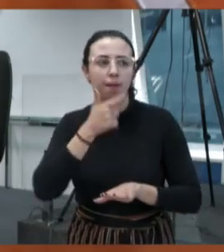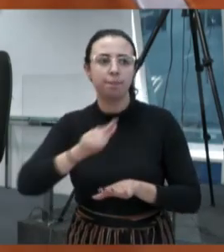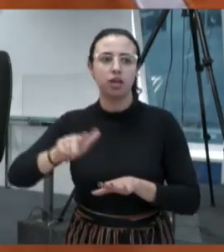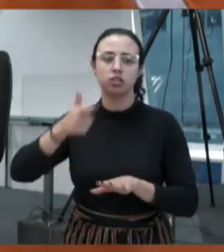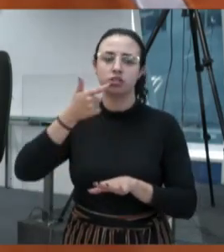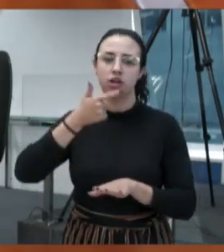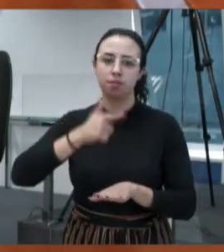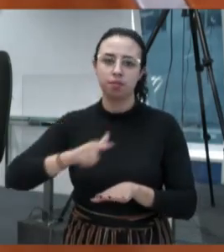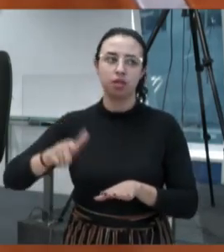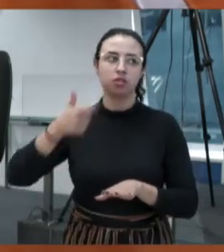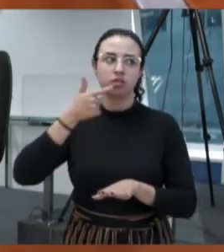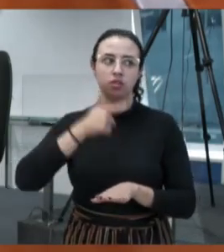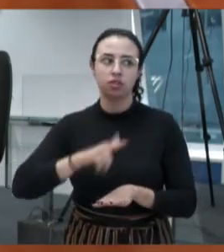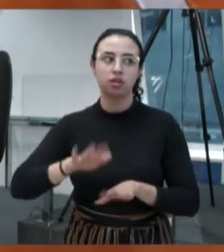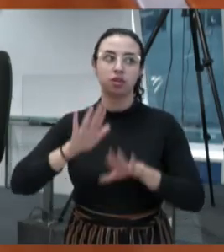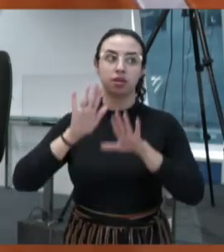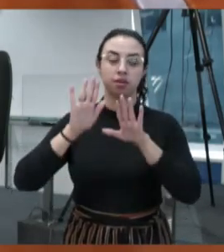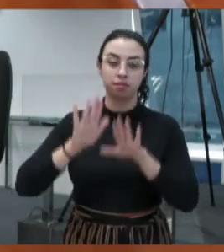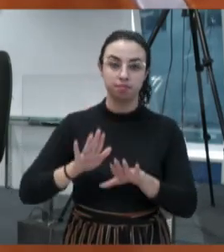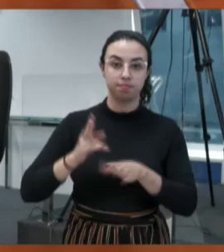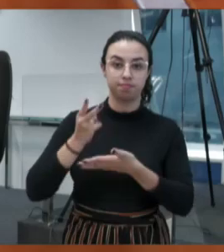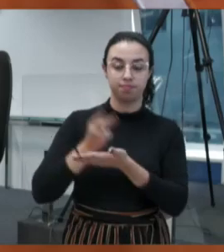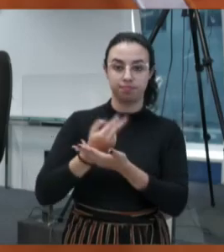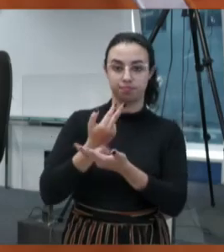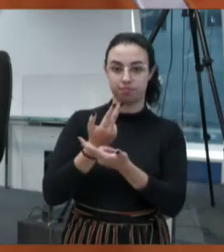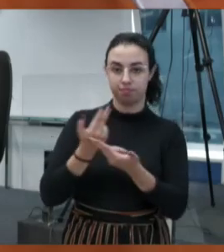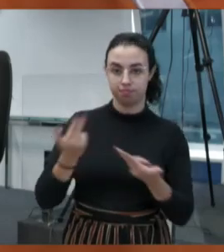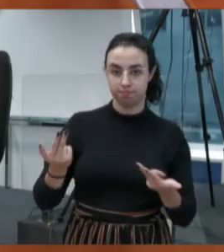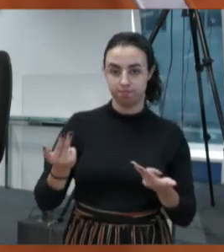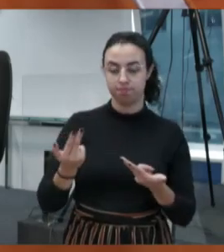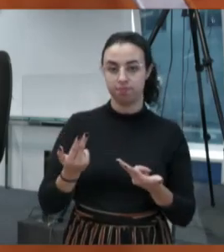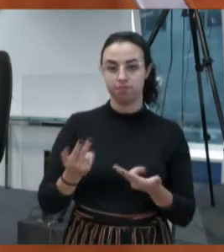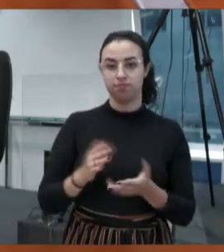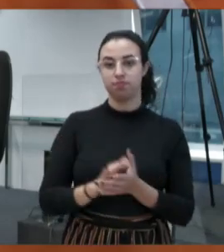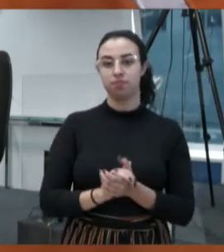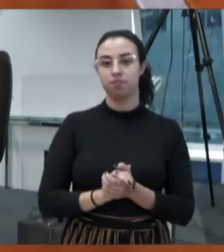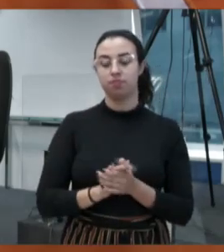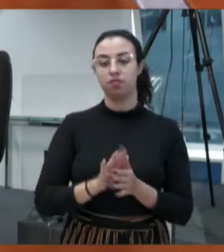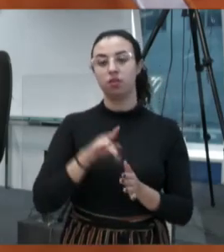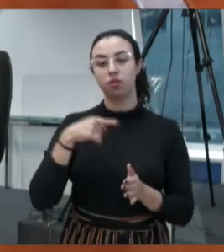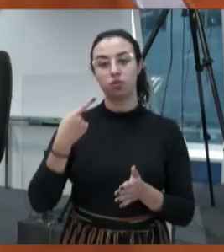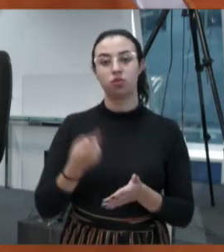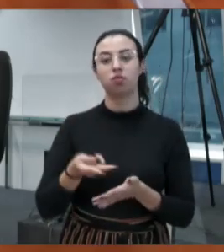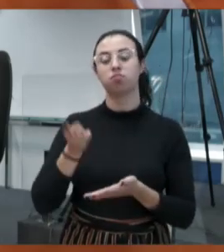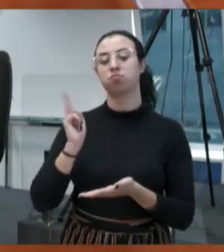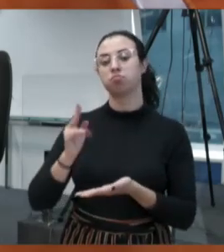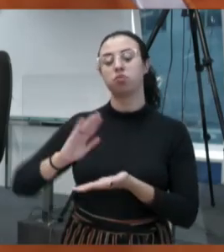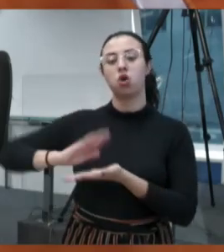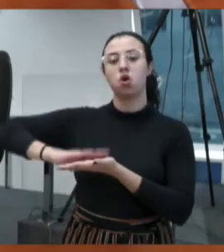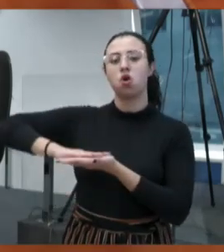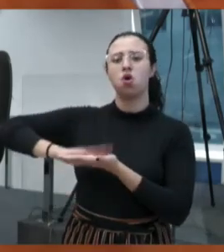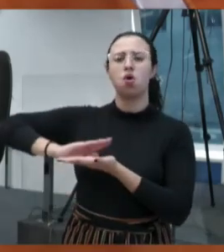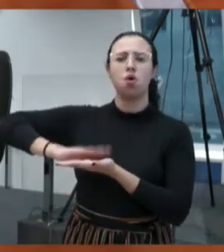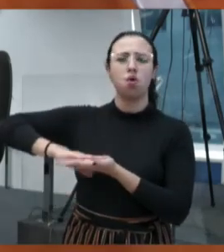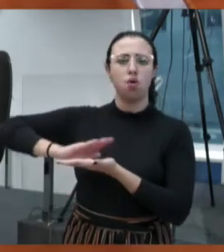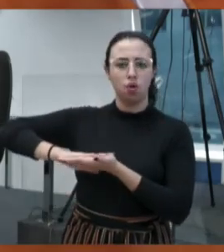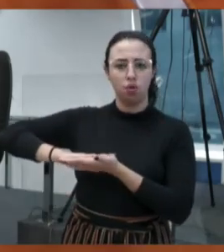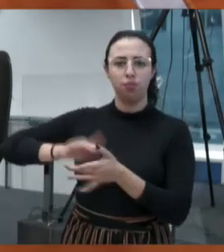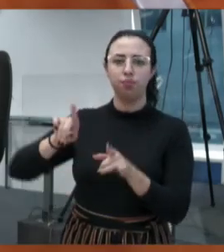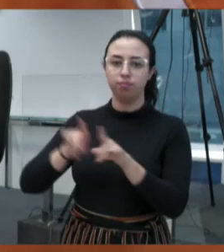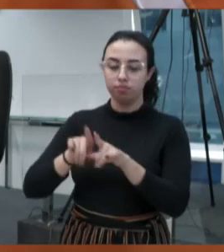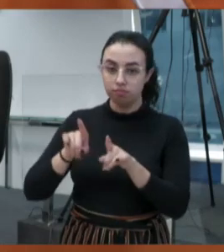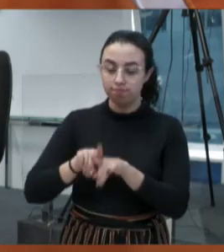várias vezes, mas da mesma coisa, mas é que a gente é cobrado, a gente é lembrado e a gente também é